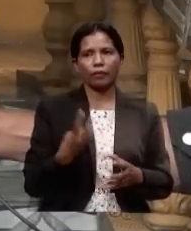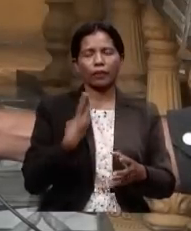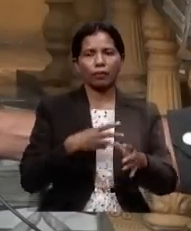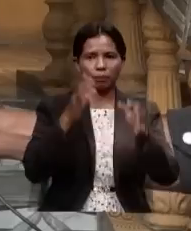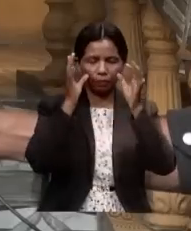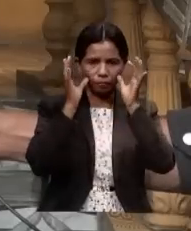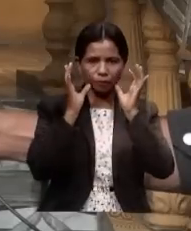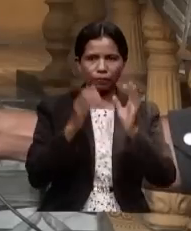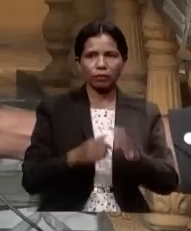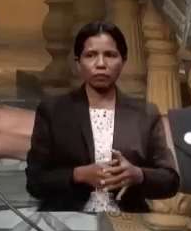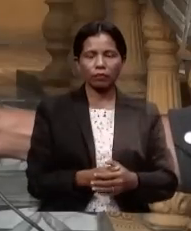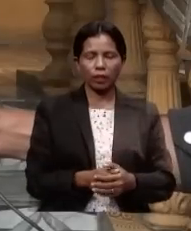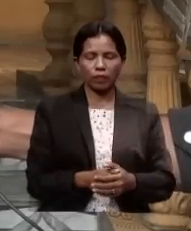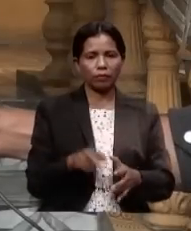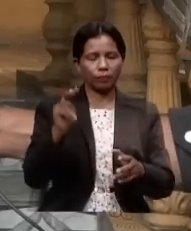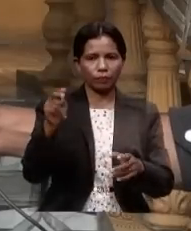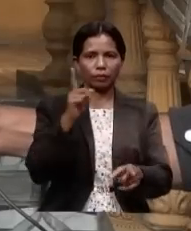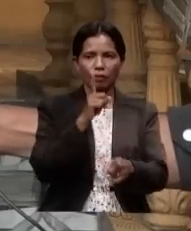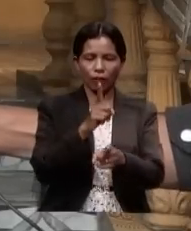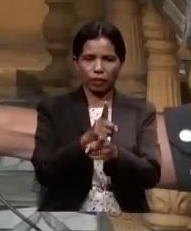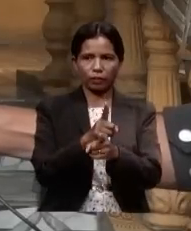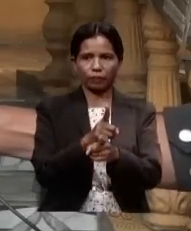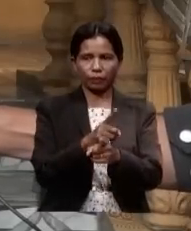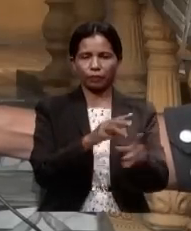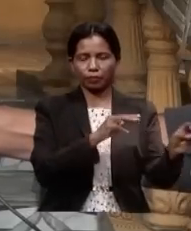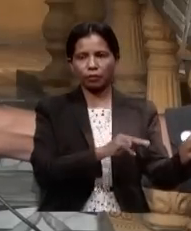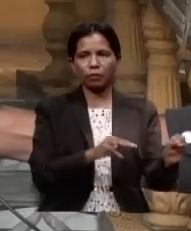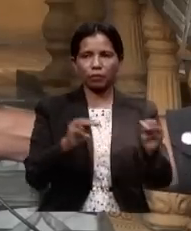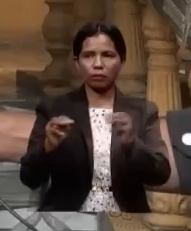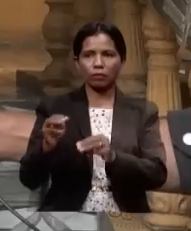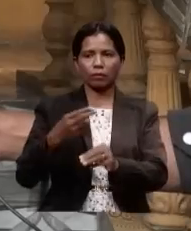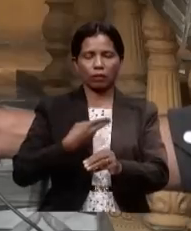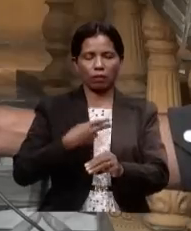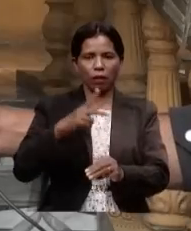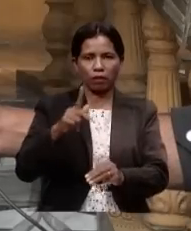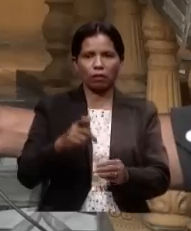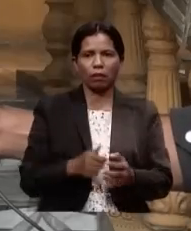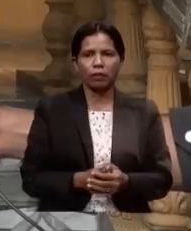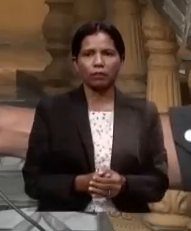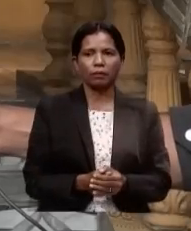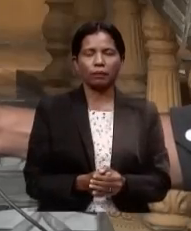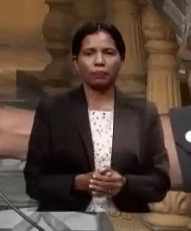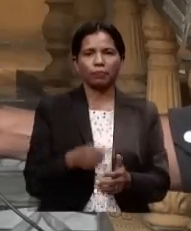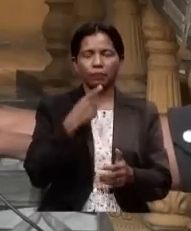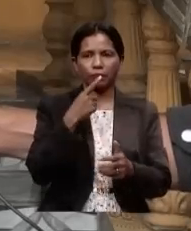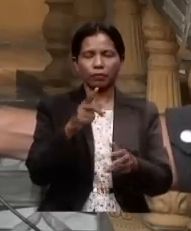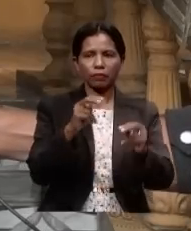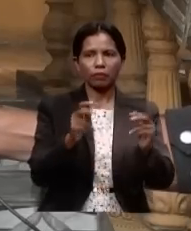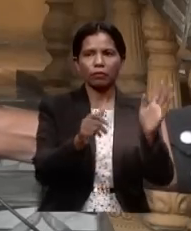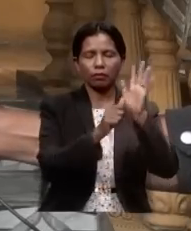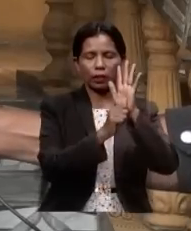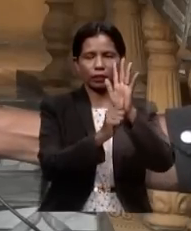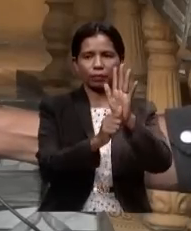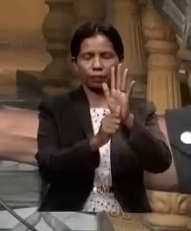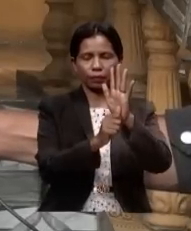yang nia lolos muda ona nia hahalo durante be dia hang kata tengke ba presentaan nia